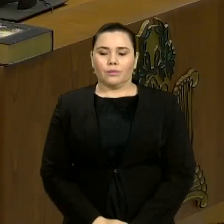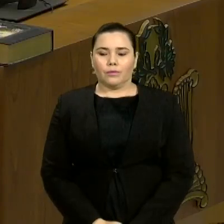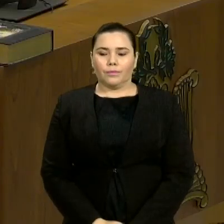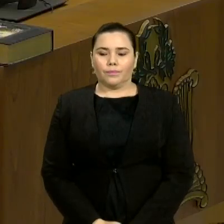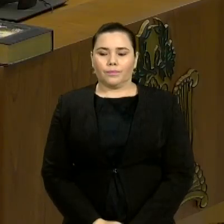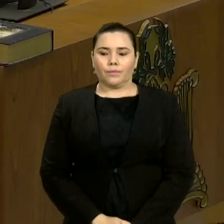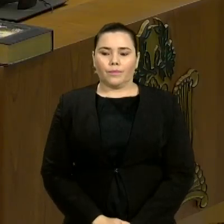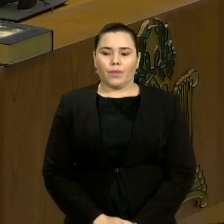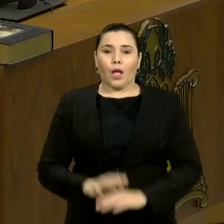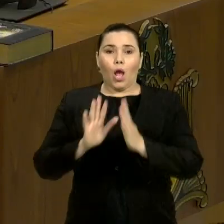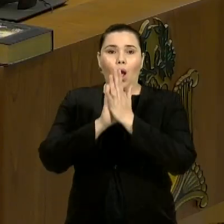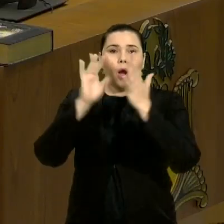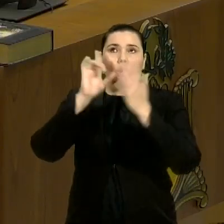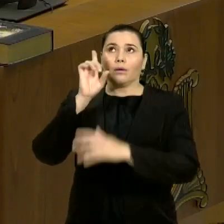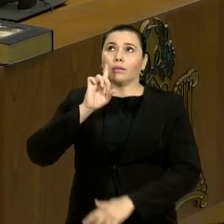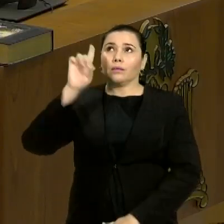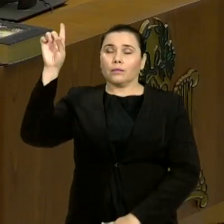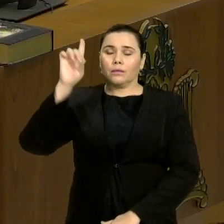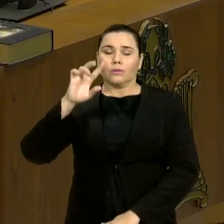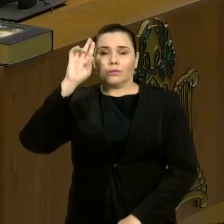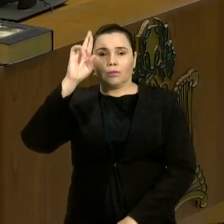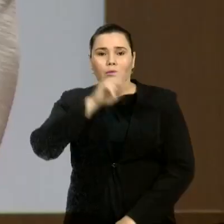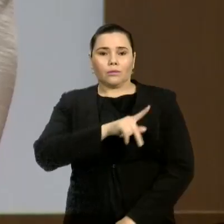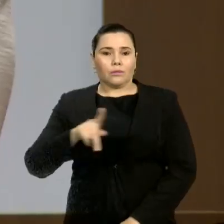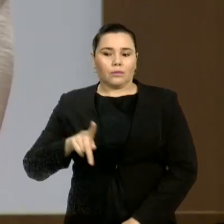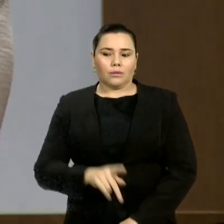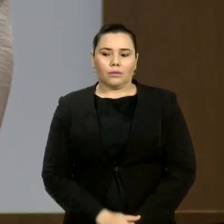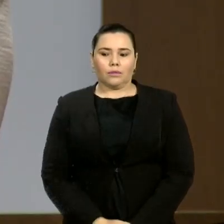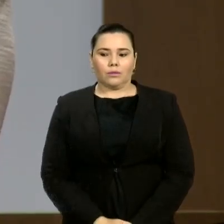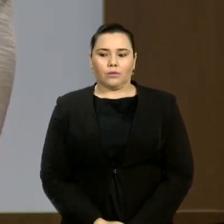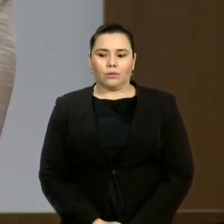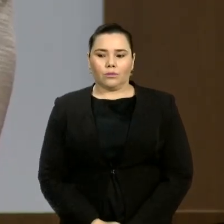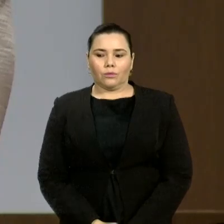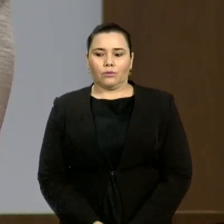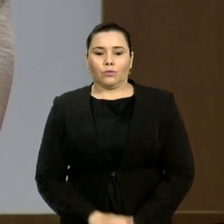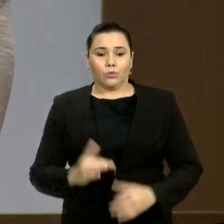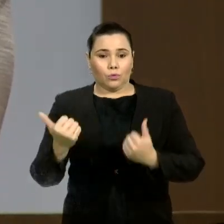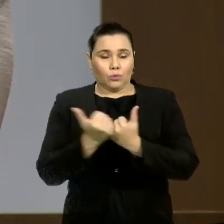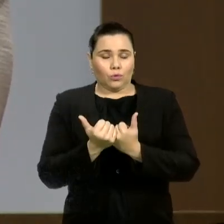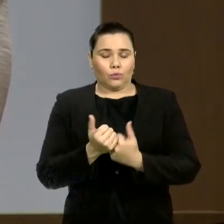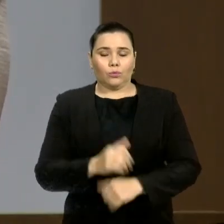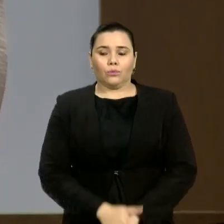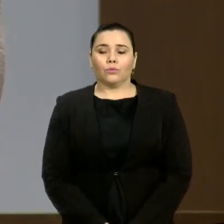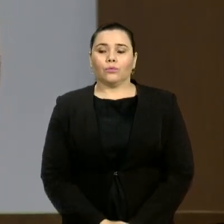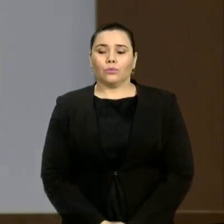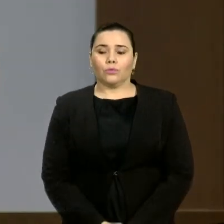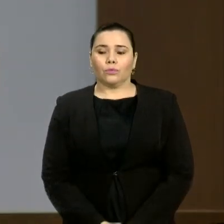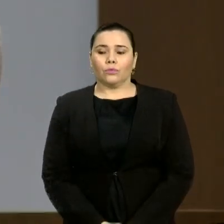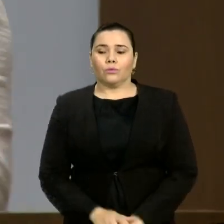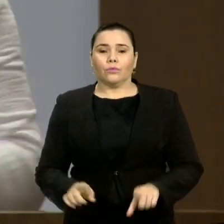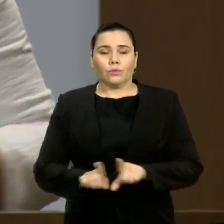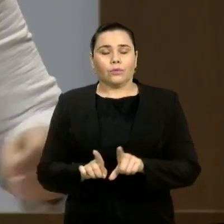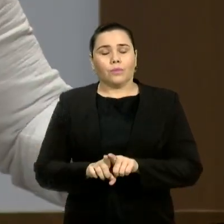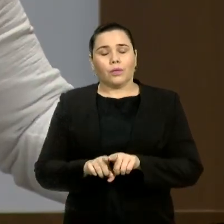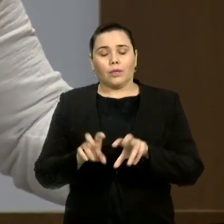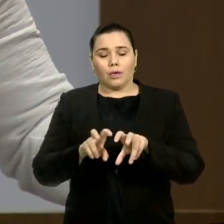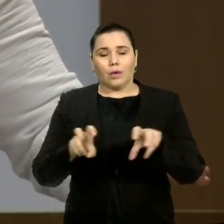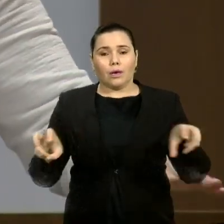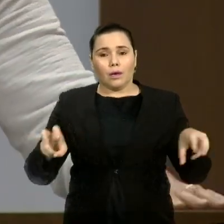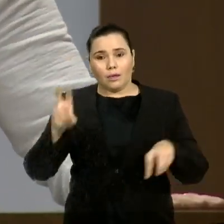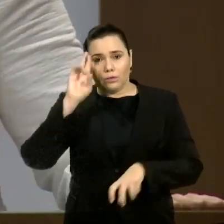a Deus seja a glória Senhor presidente em exercício mesa diretora deputados e